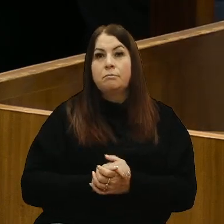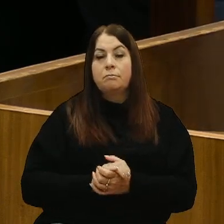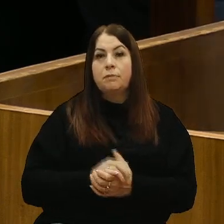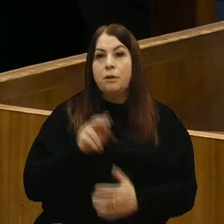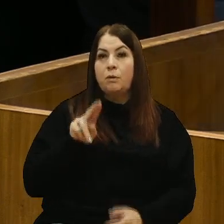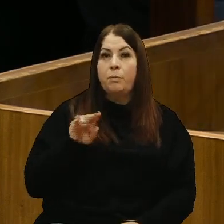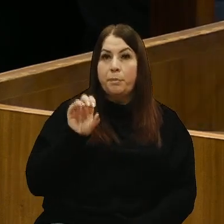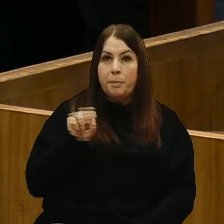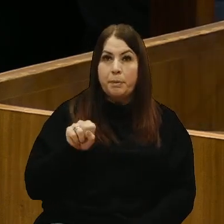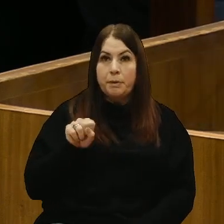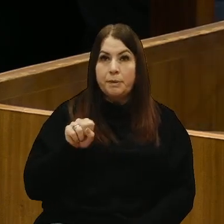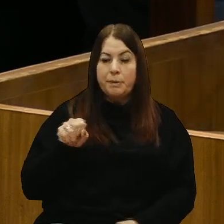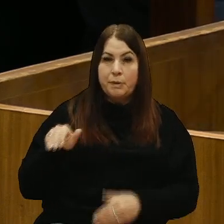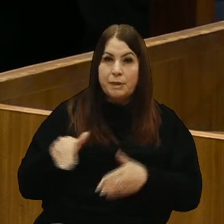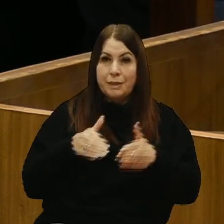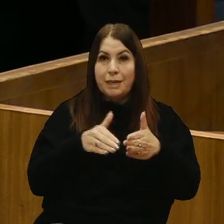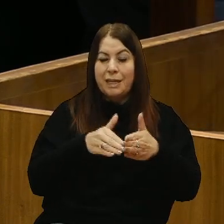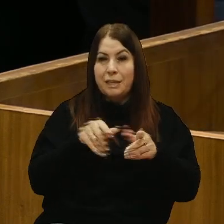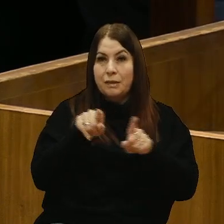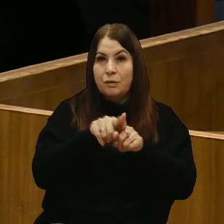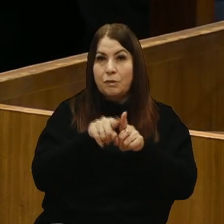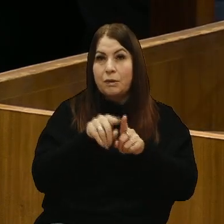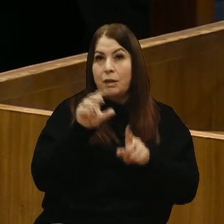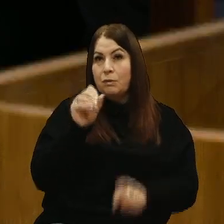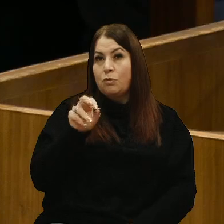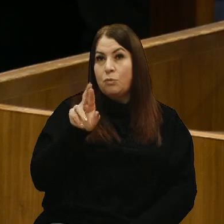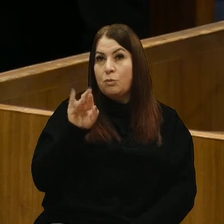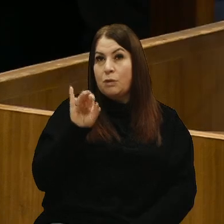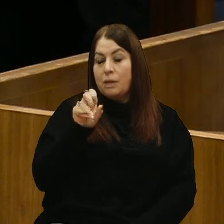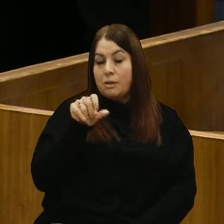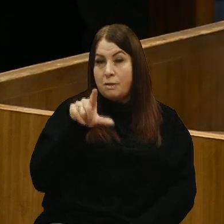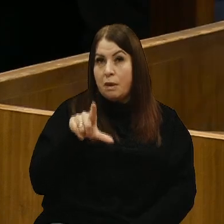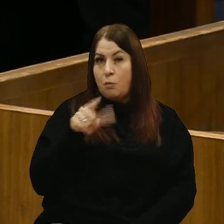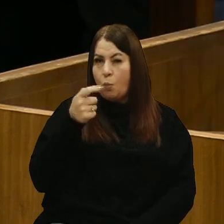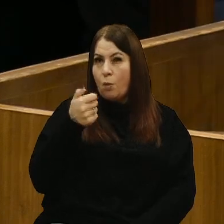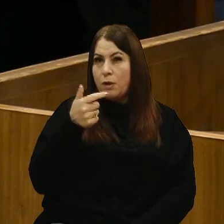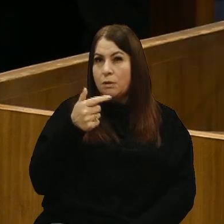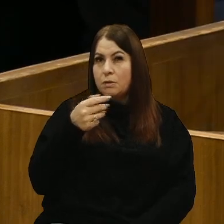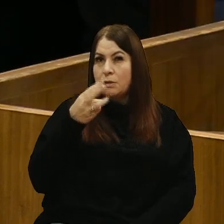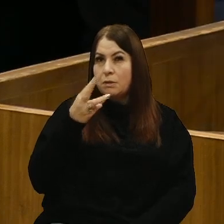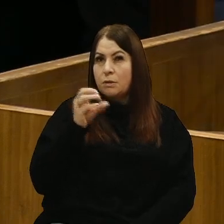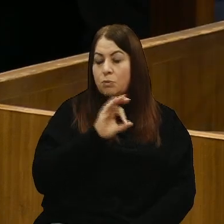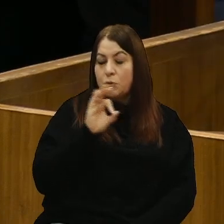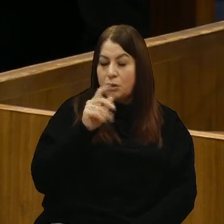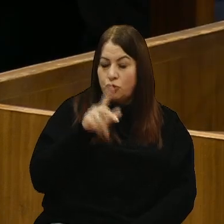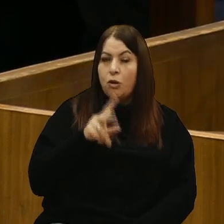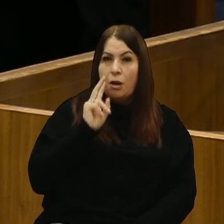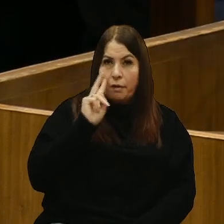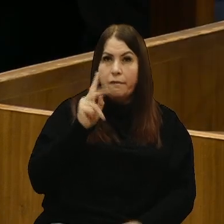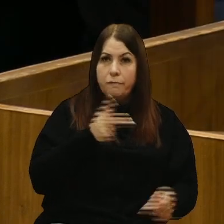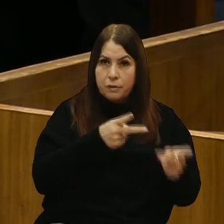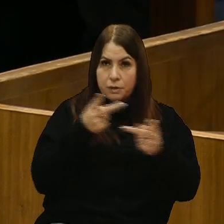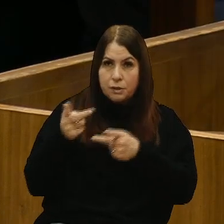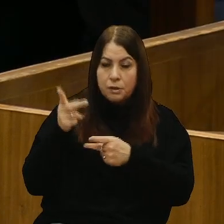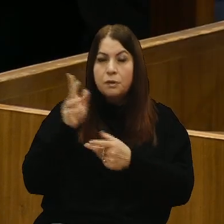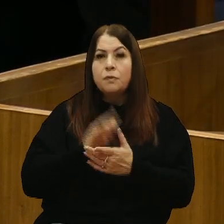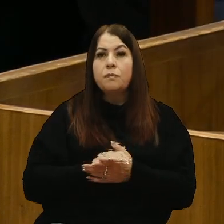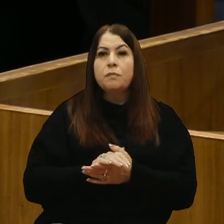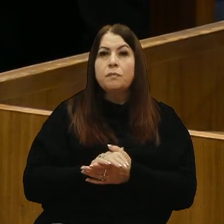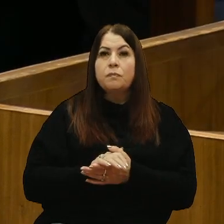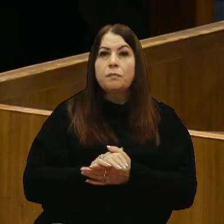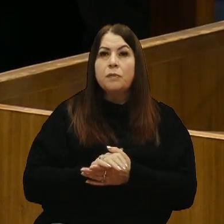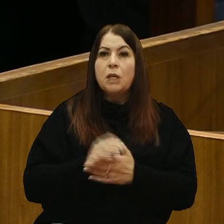A UBS da Estrada do Imigrante, lá no Oriental, que deve estar quase 30% já, eu estive lá visitando já a